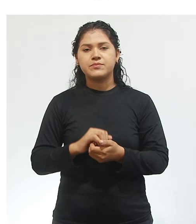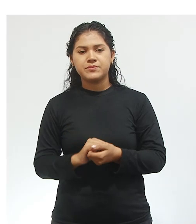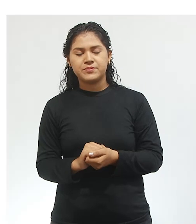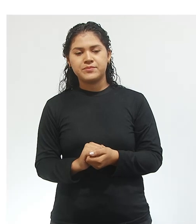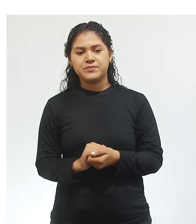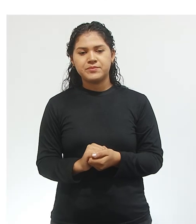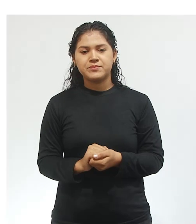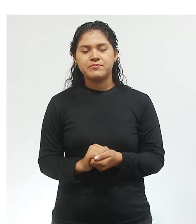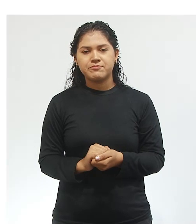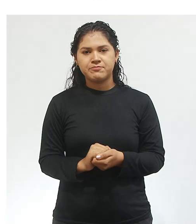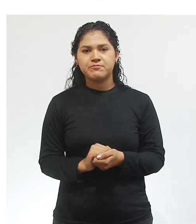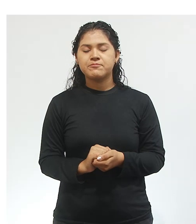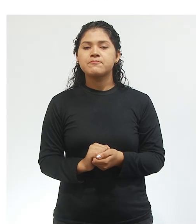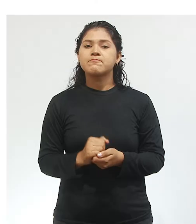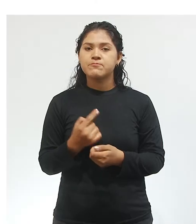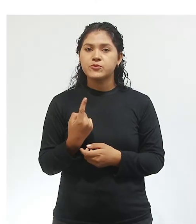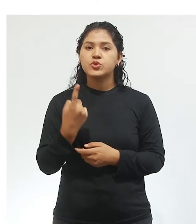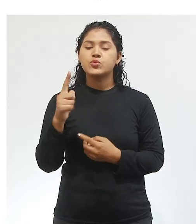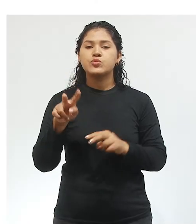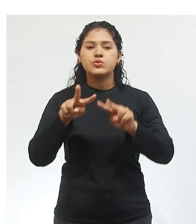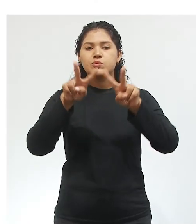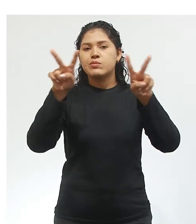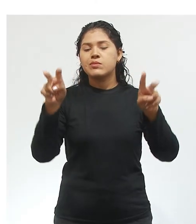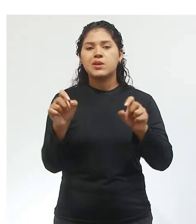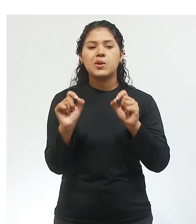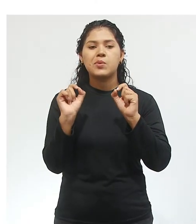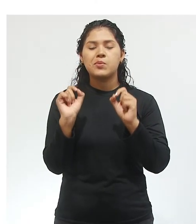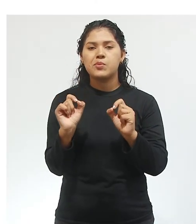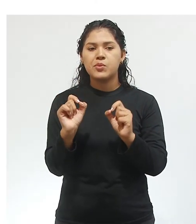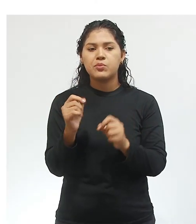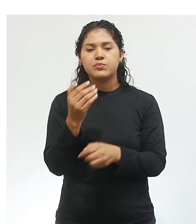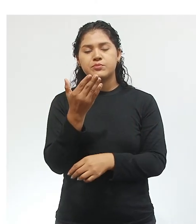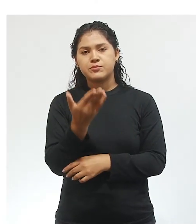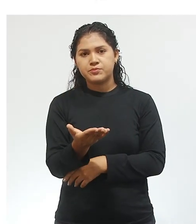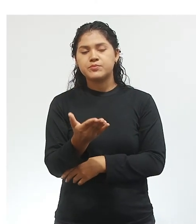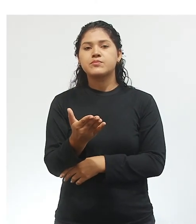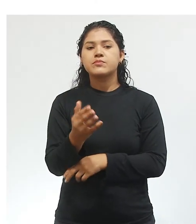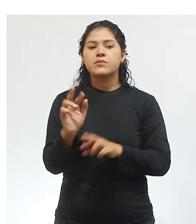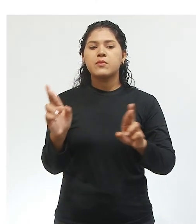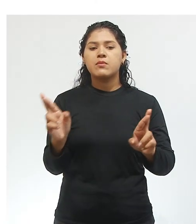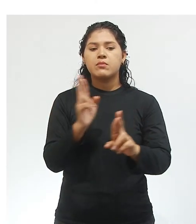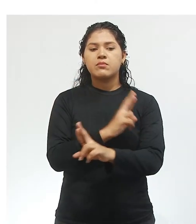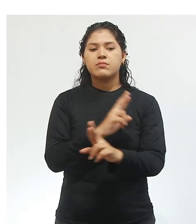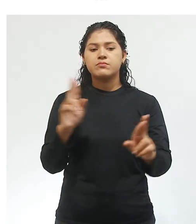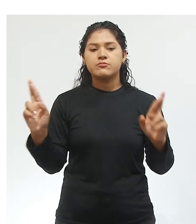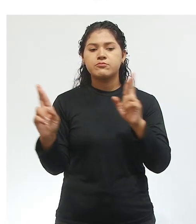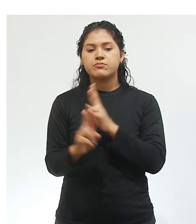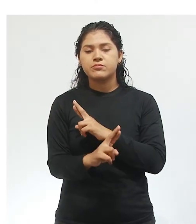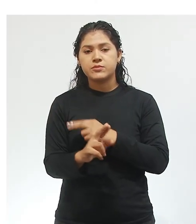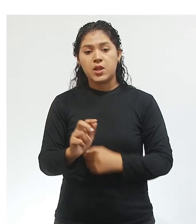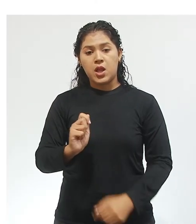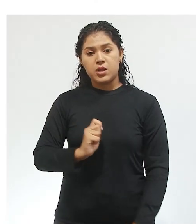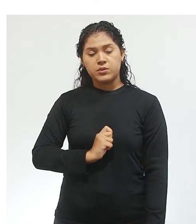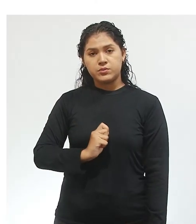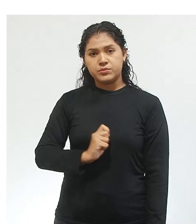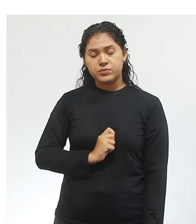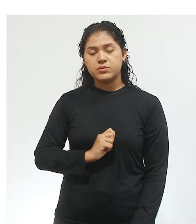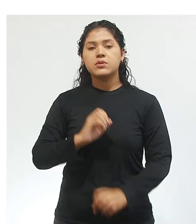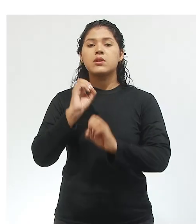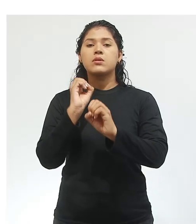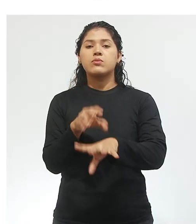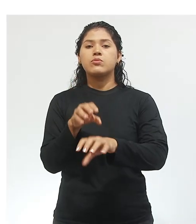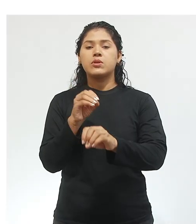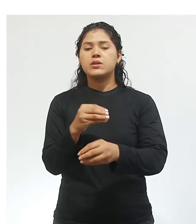Então, para fechar, colocando aí a cereja do bolo, a relação entre antropologia